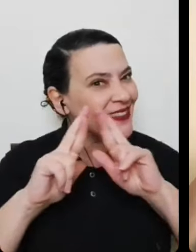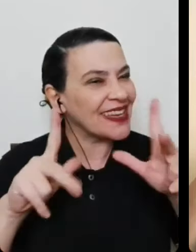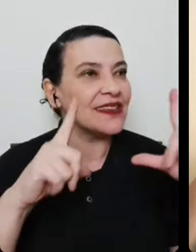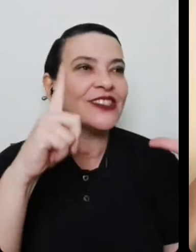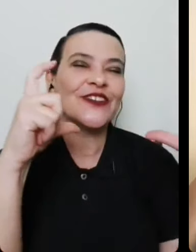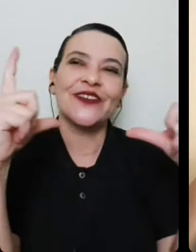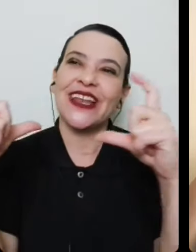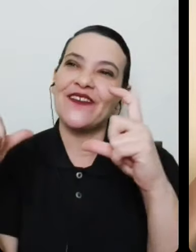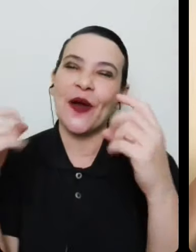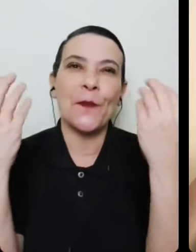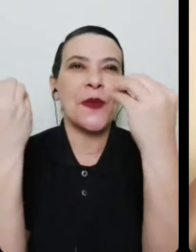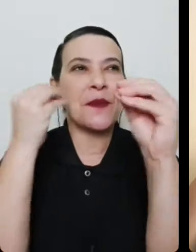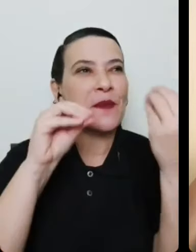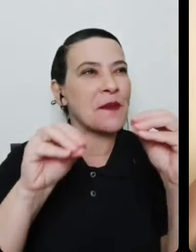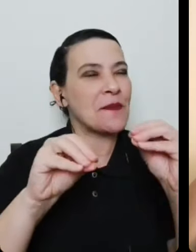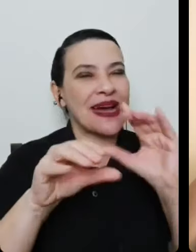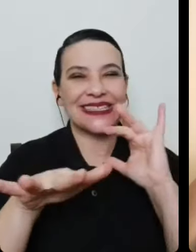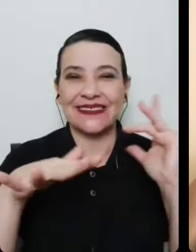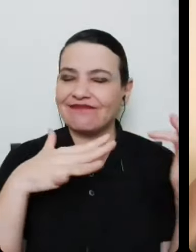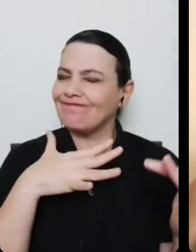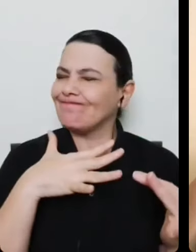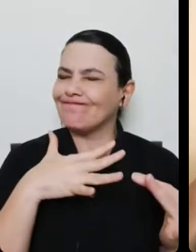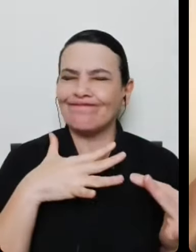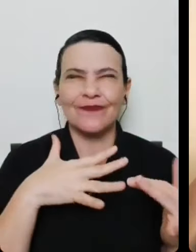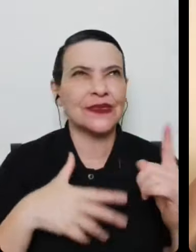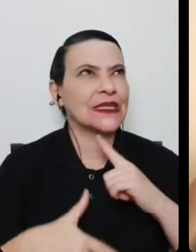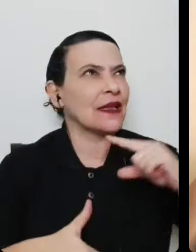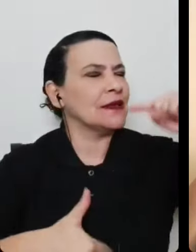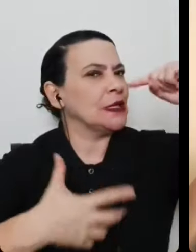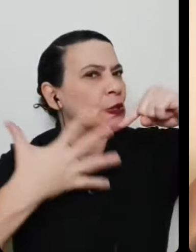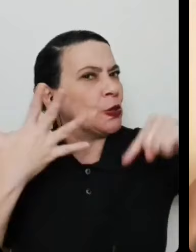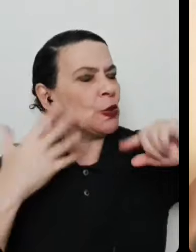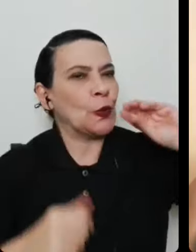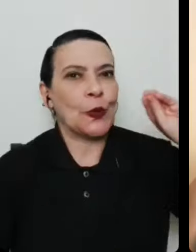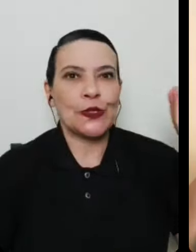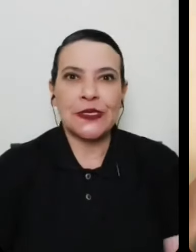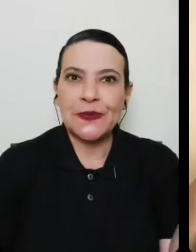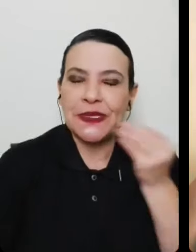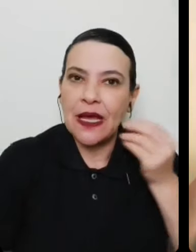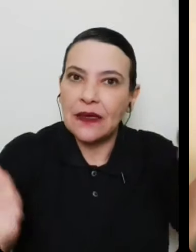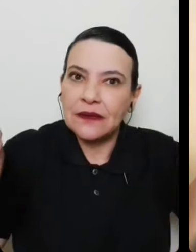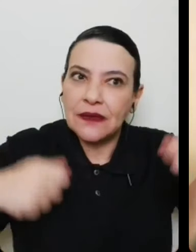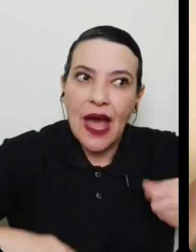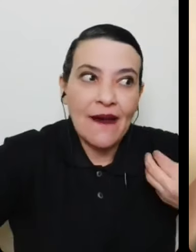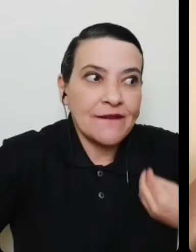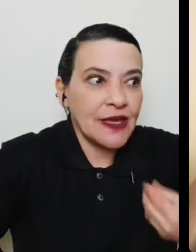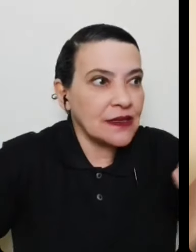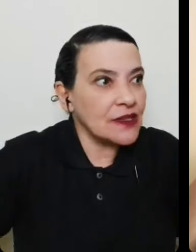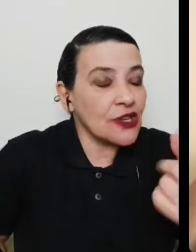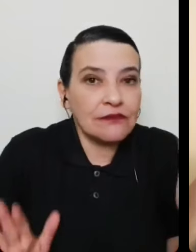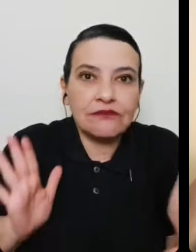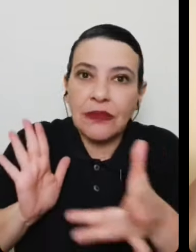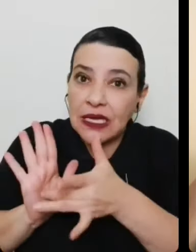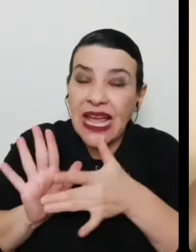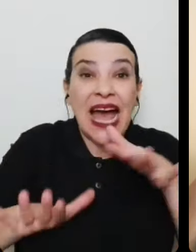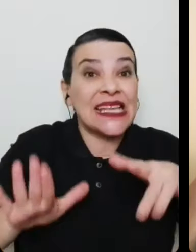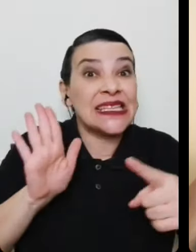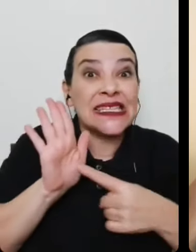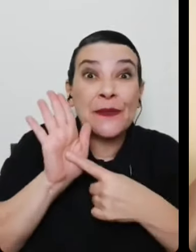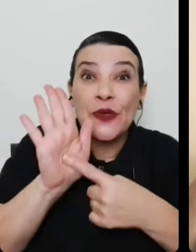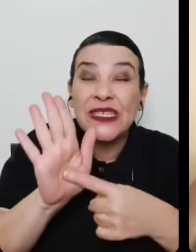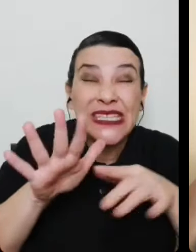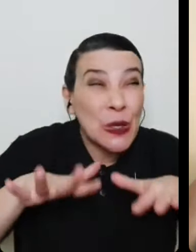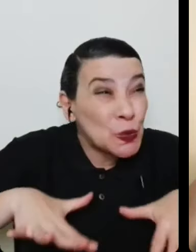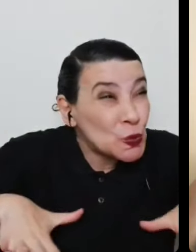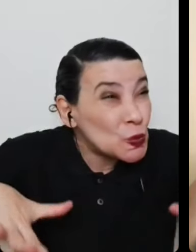e postar, existem possibilidades que podem impactar. E mesmo que você não visite a exposição inteira,